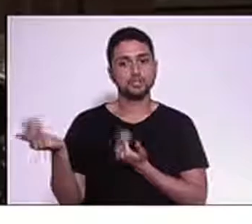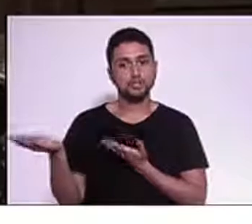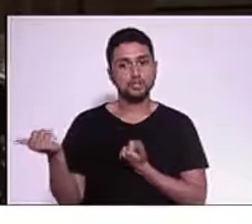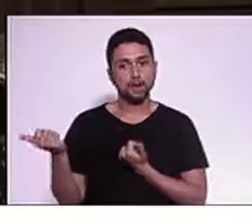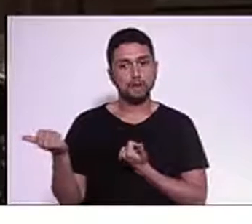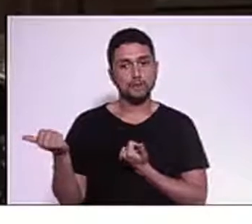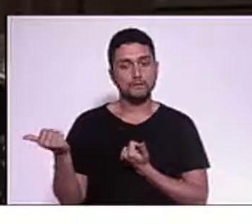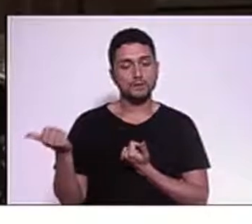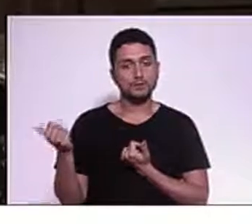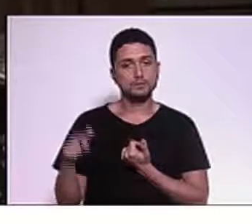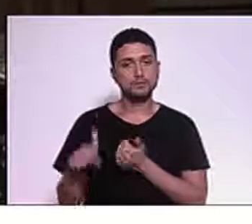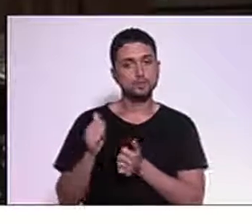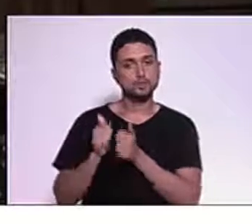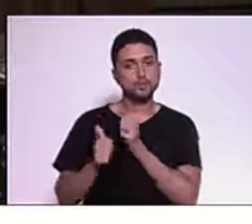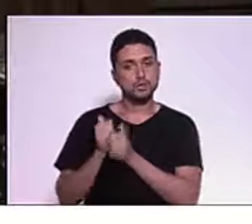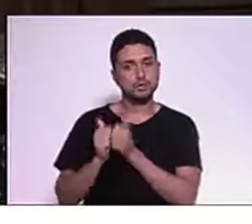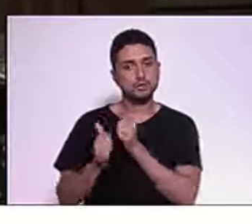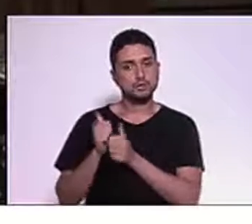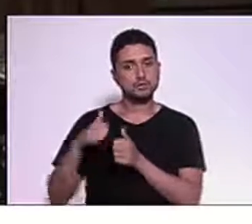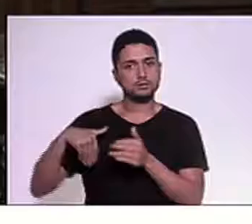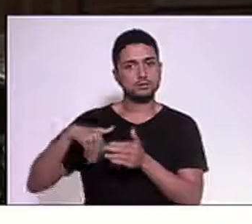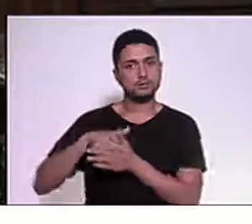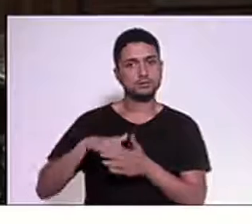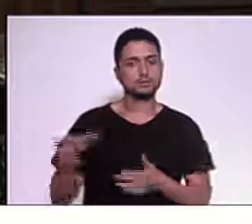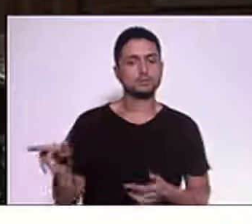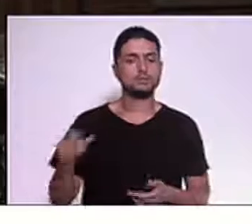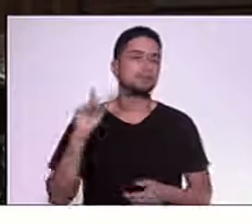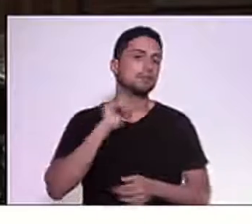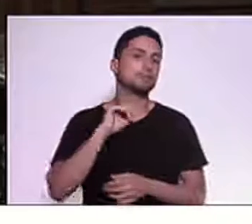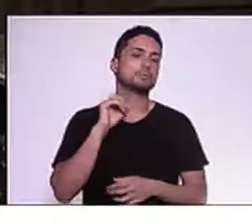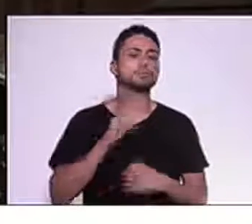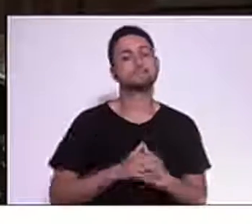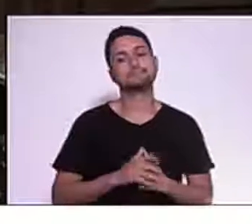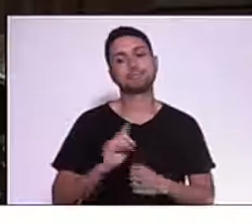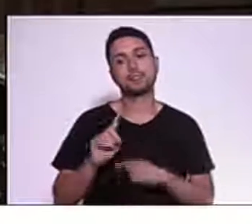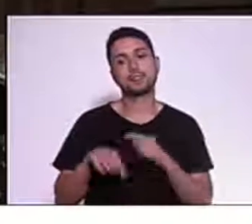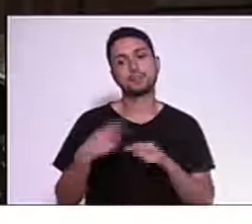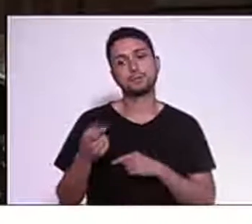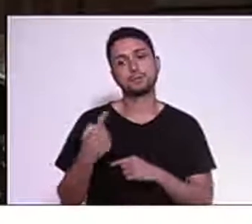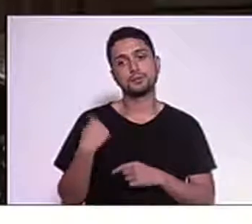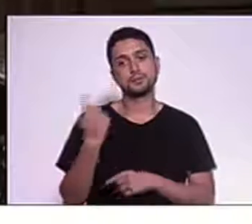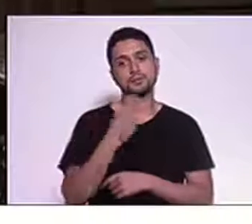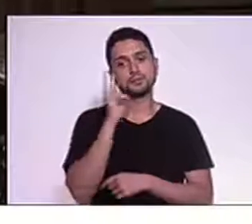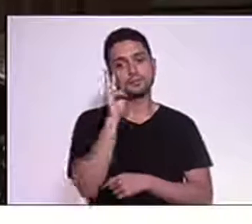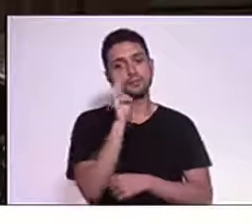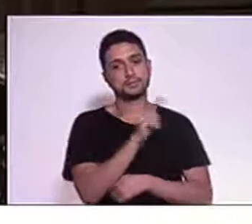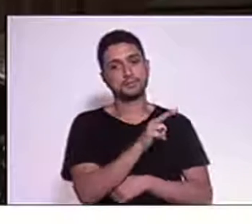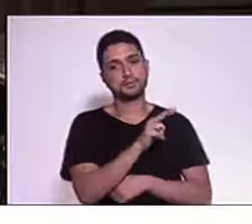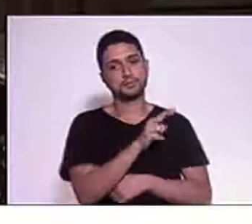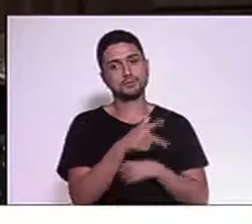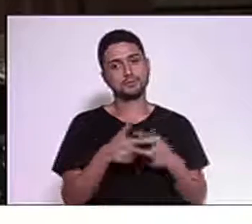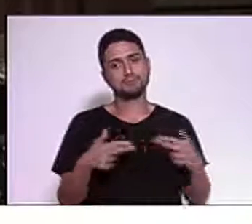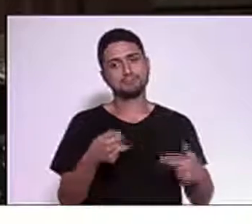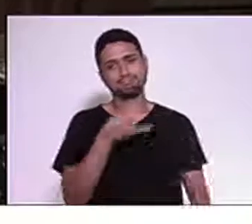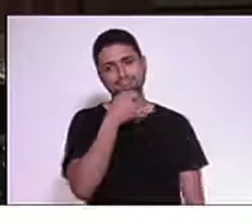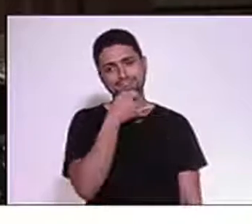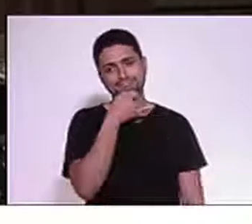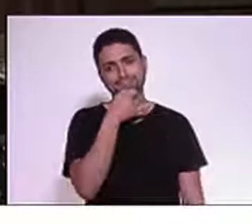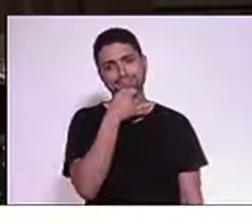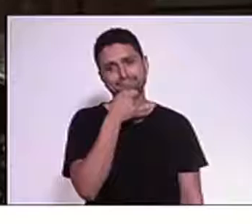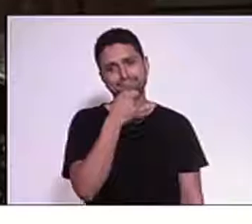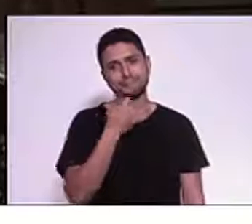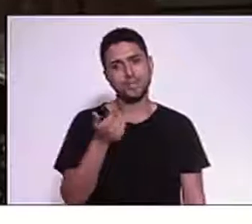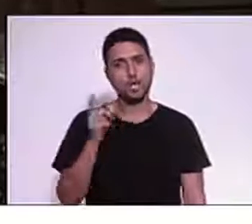do Flamengo. E em seguida, inevitavelmente, nós assistimos uma cena triste que foi